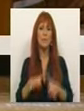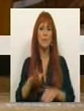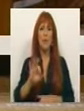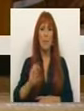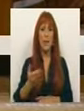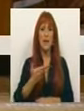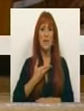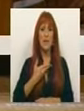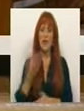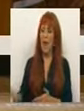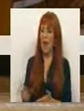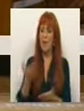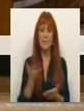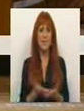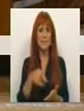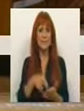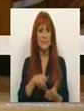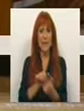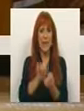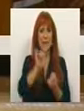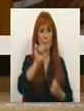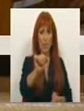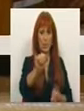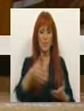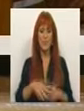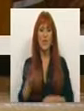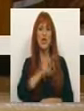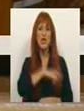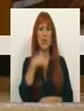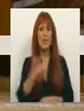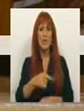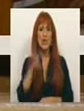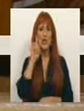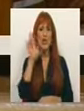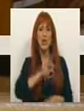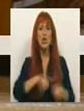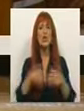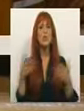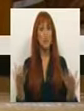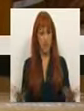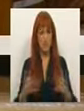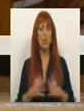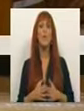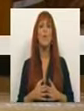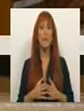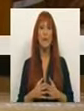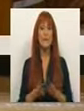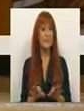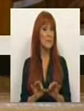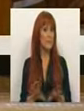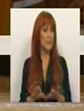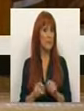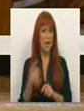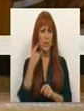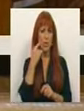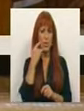do PSD apresenta este diploma. Senhor Presidente, senhoras e senhores deputados, conforme é